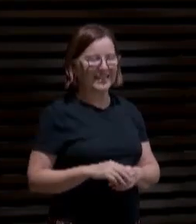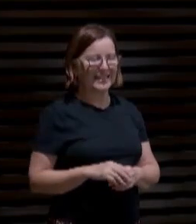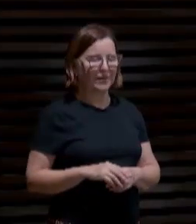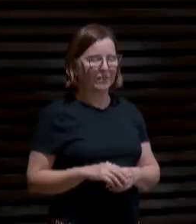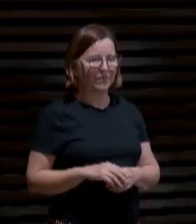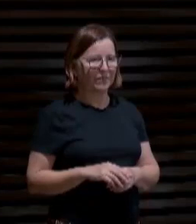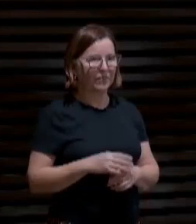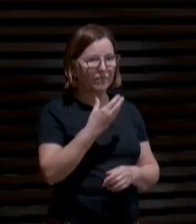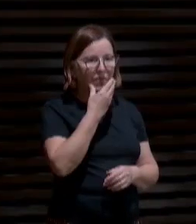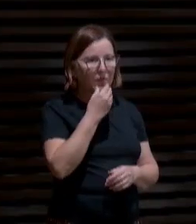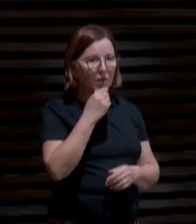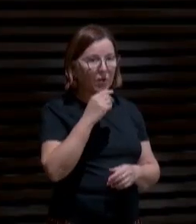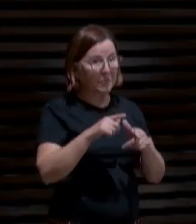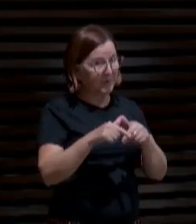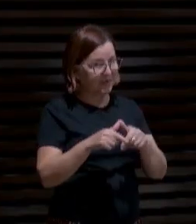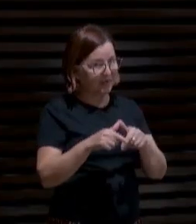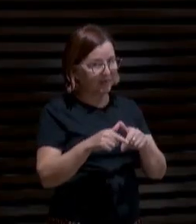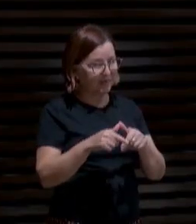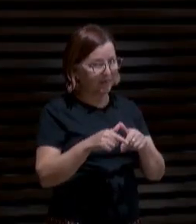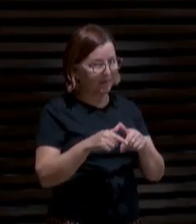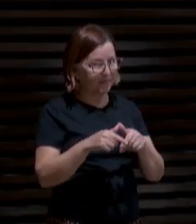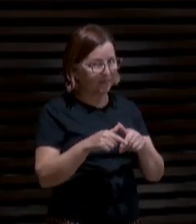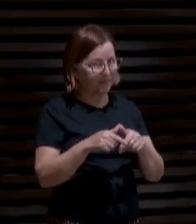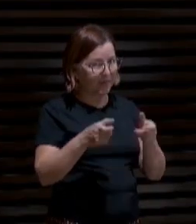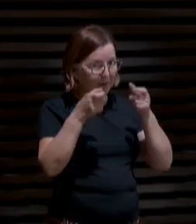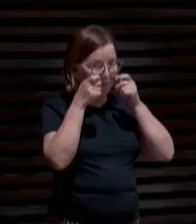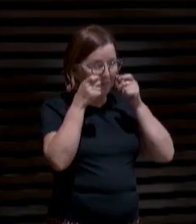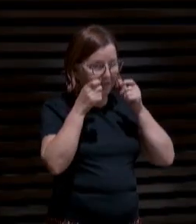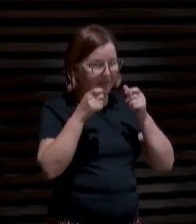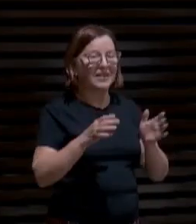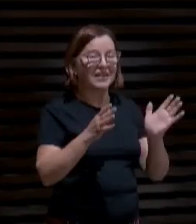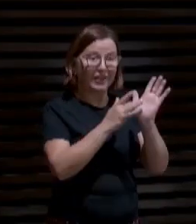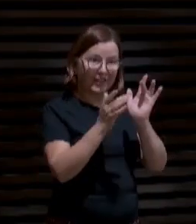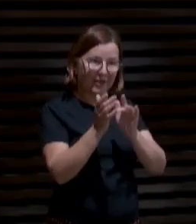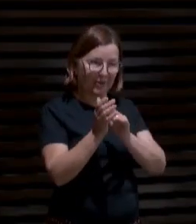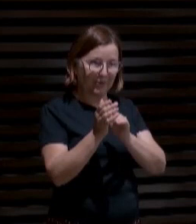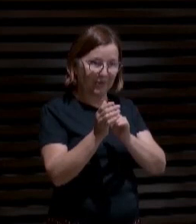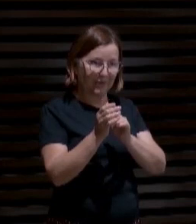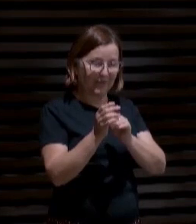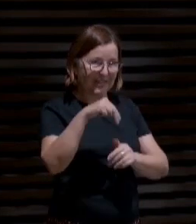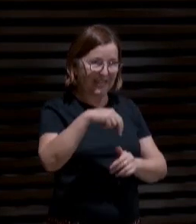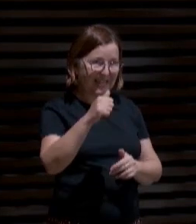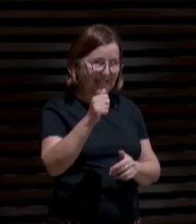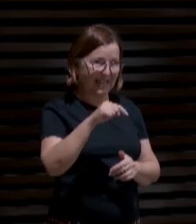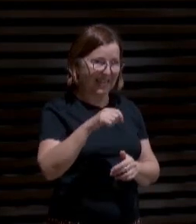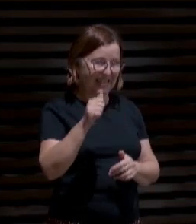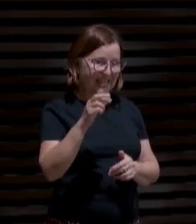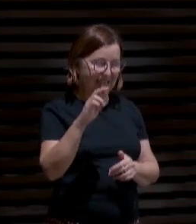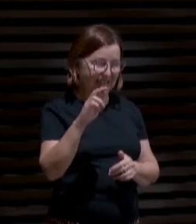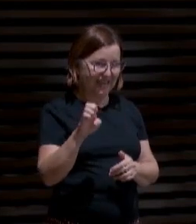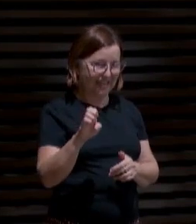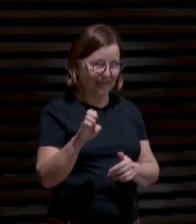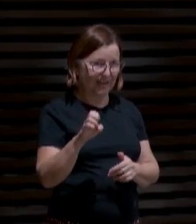Varões israelitas, atendei a estas palavras. Jesus, o Nazareno, varão aprovado